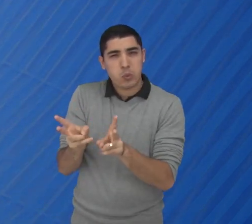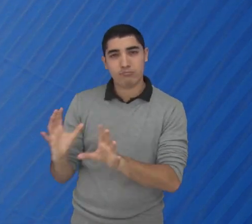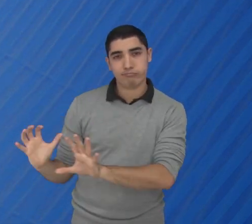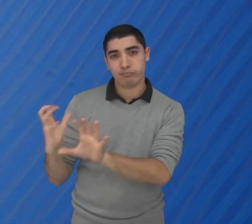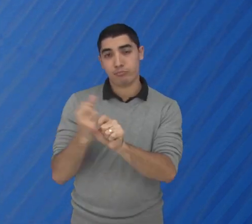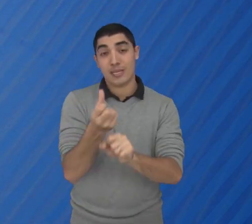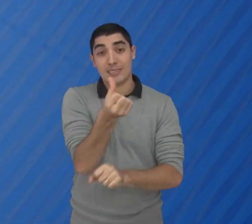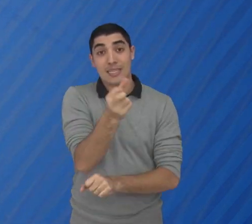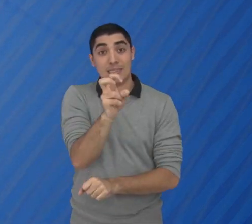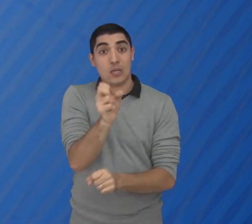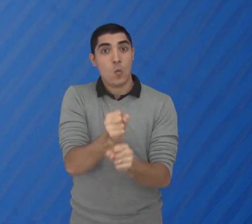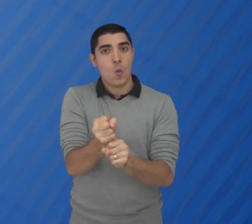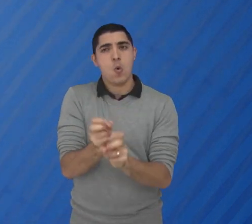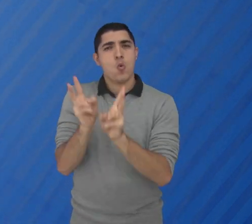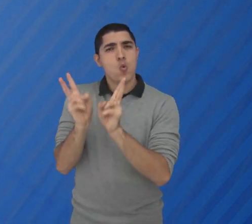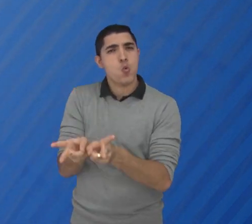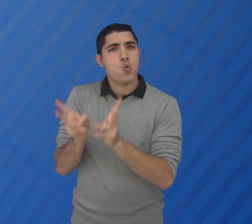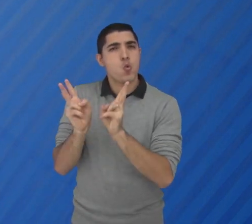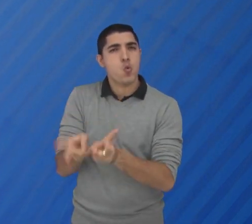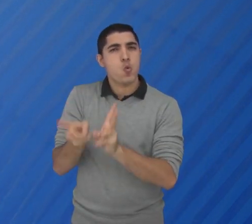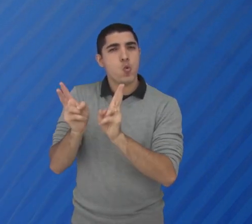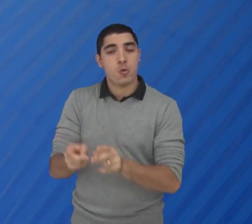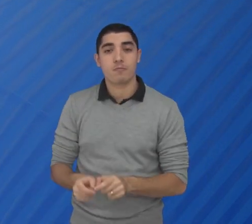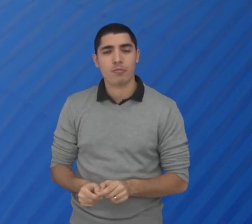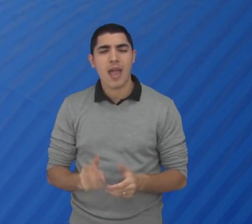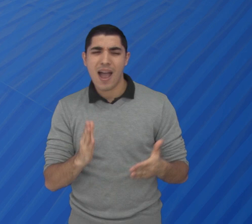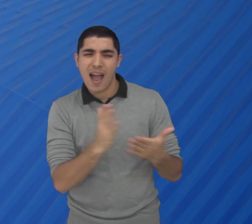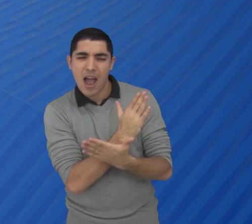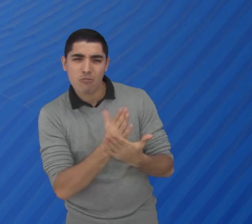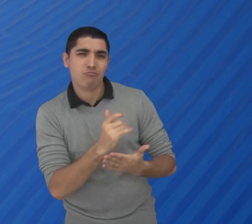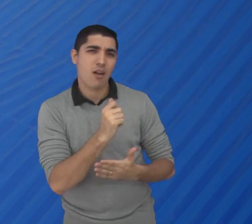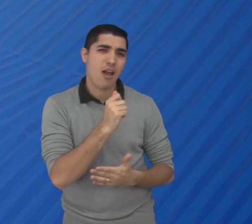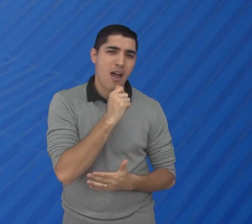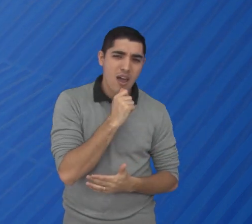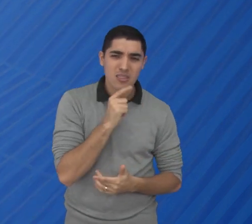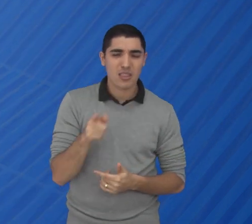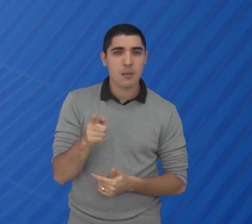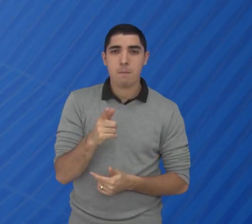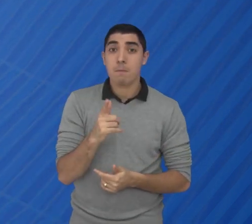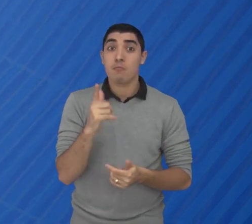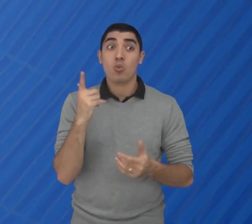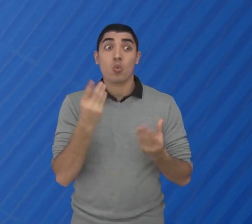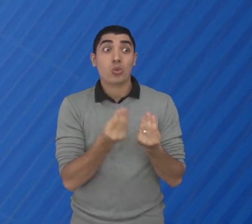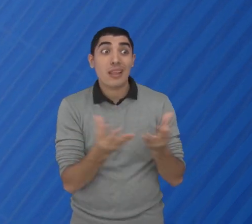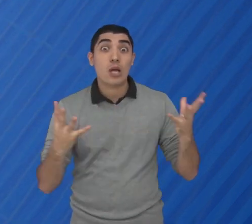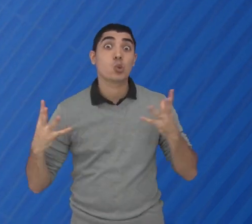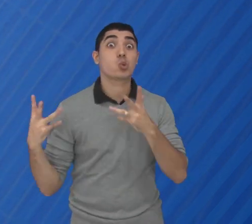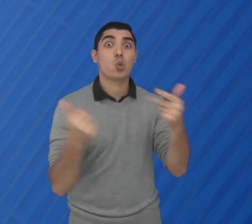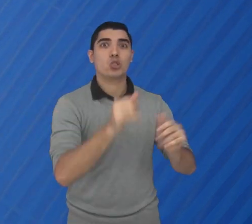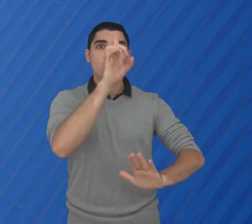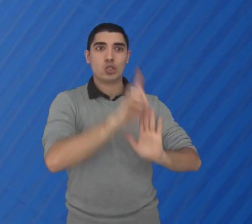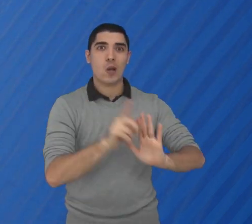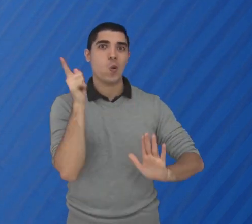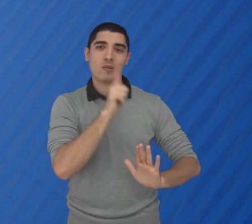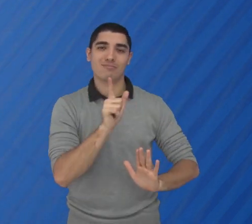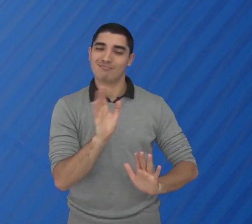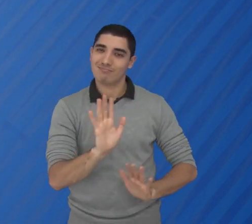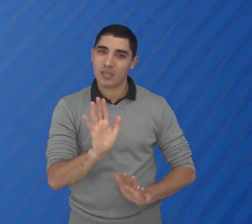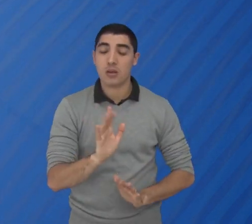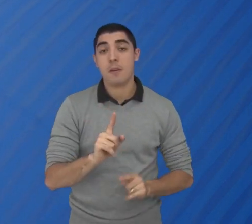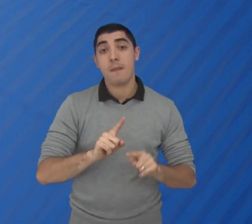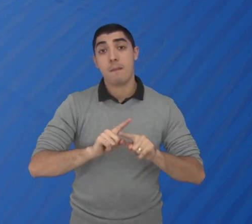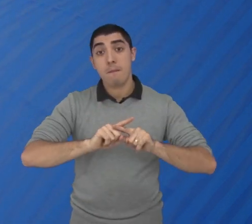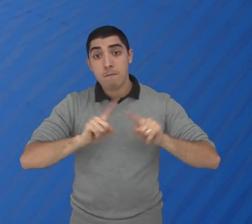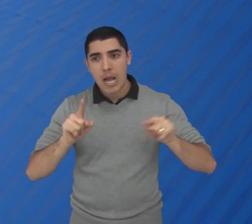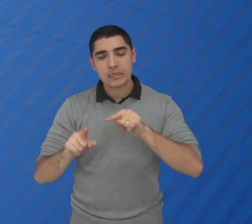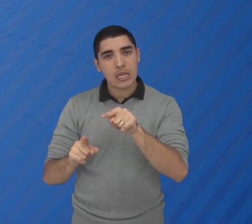mais tempo, 65 anos. E apesar das contradições e de não garantir direitos a todos os